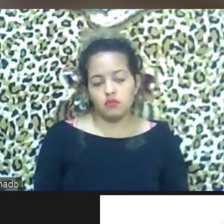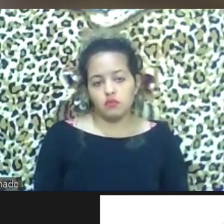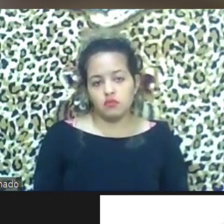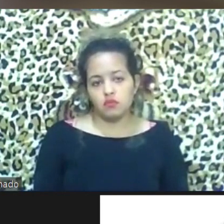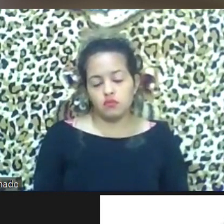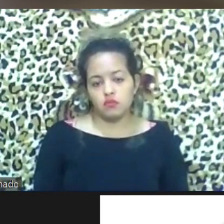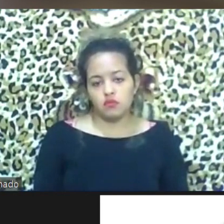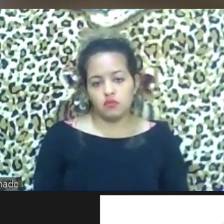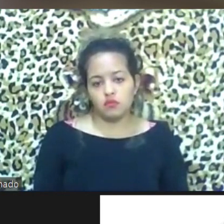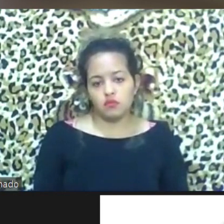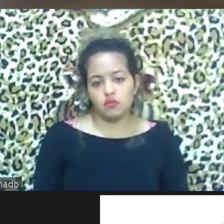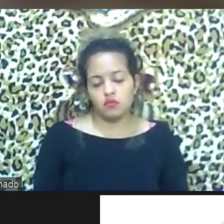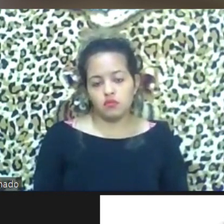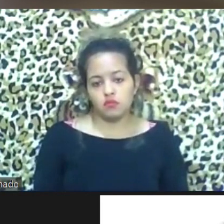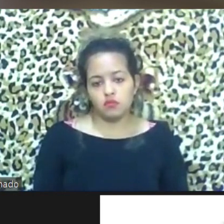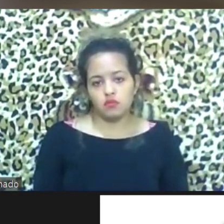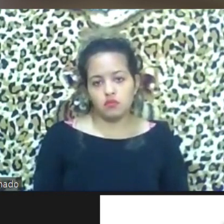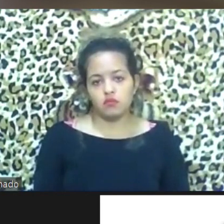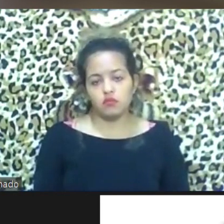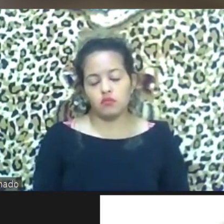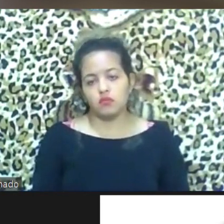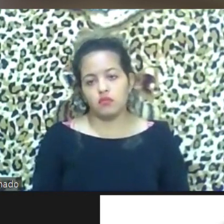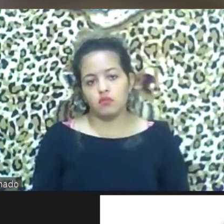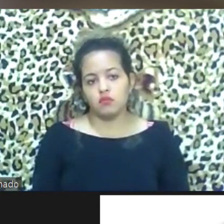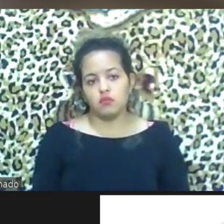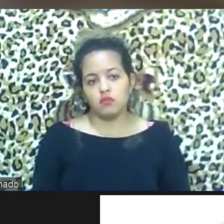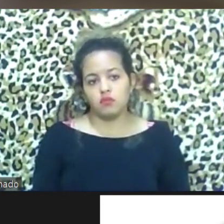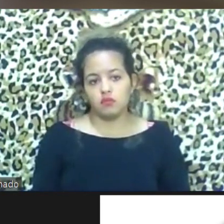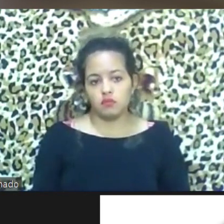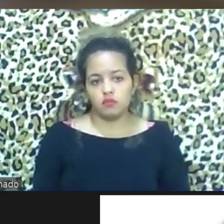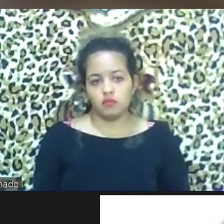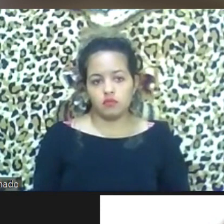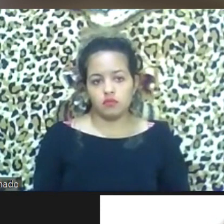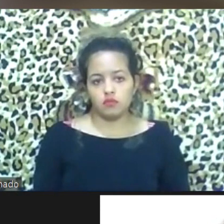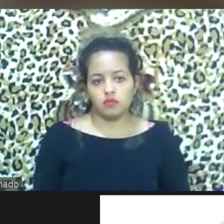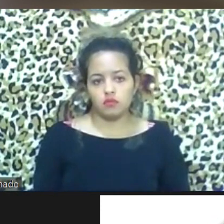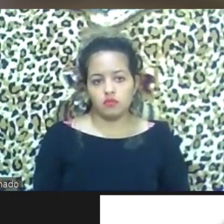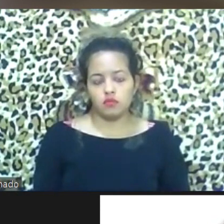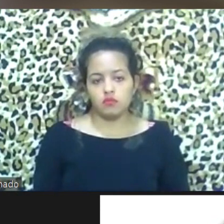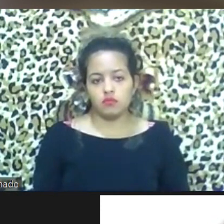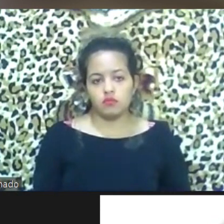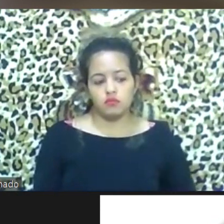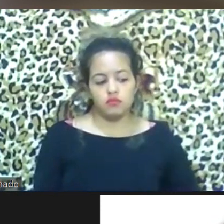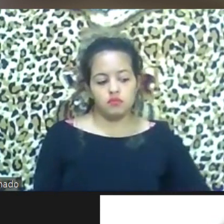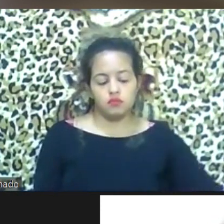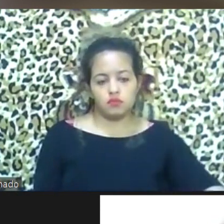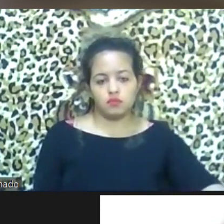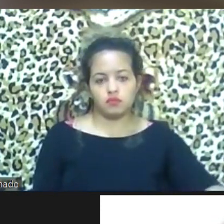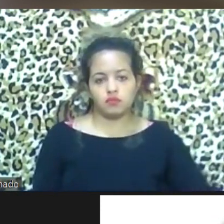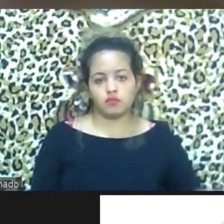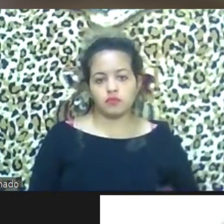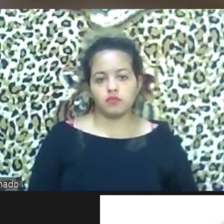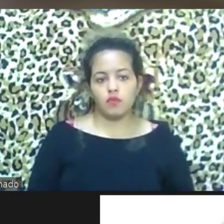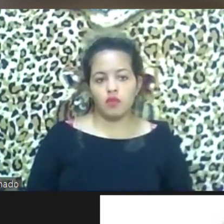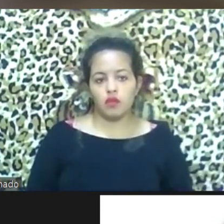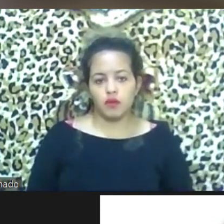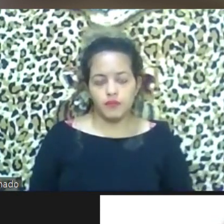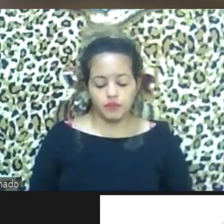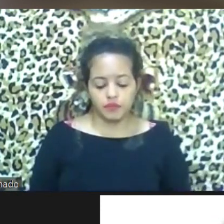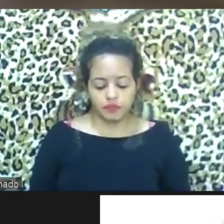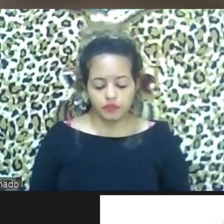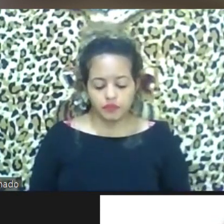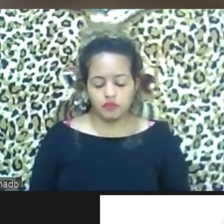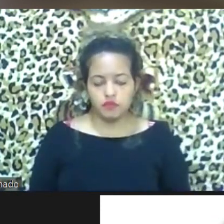pessoas, estou falando depois da abolição, se incentivava a vinda de pessoas da Europa para cá, né, sem precisar de autorização, e a